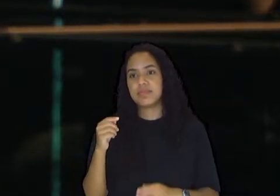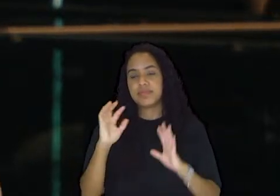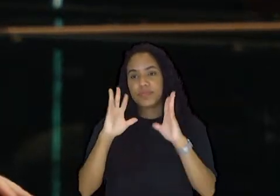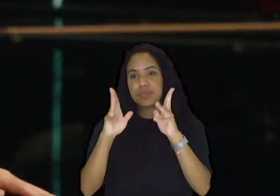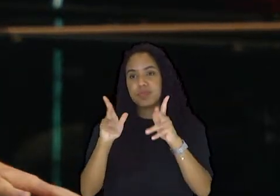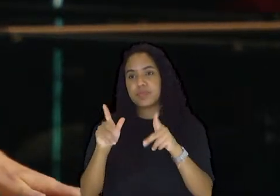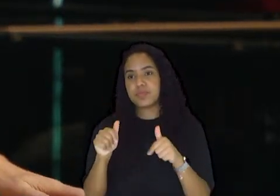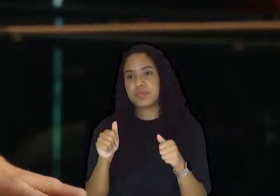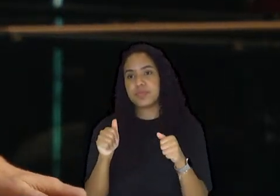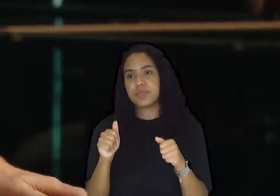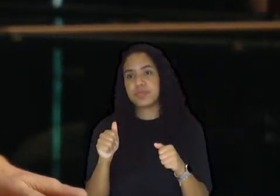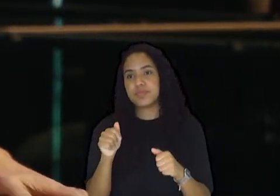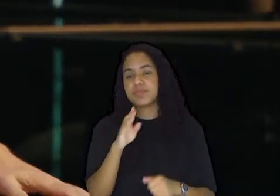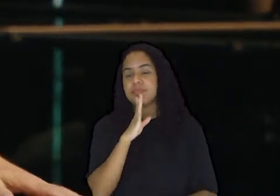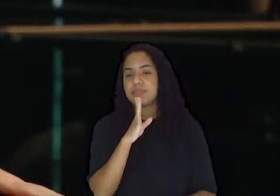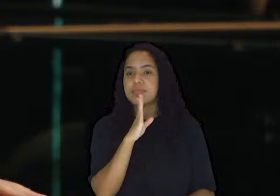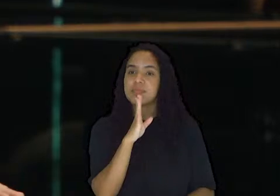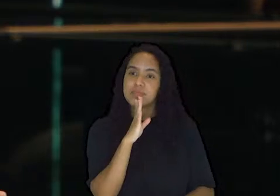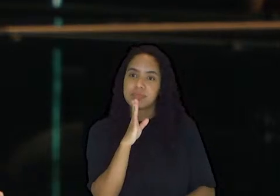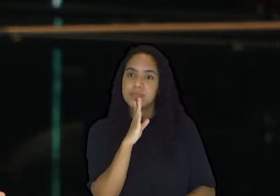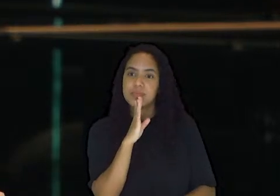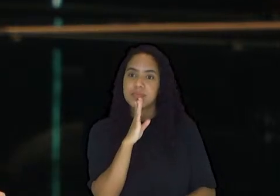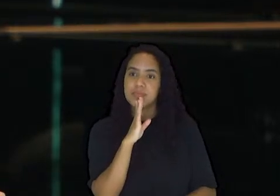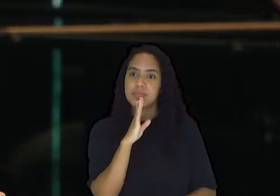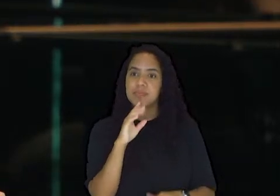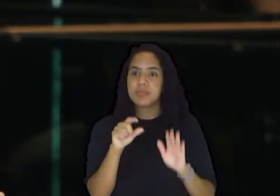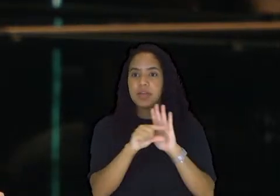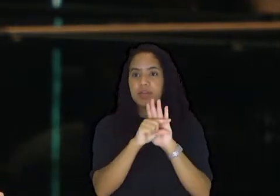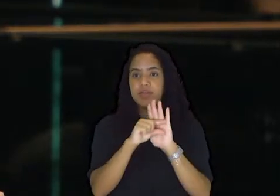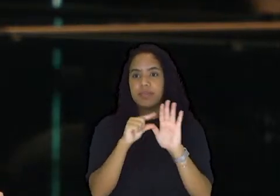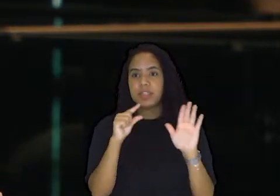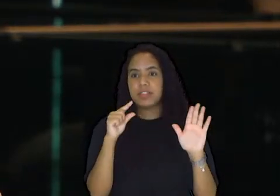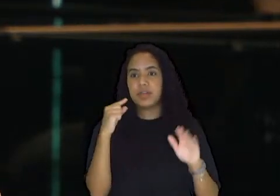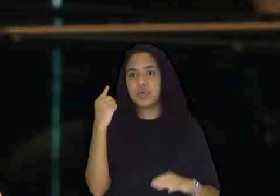que diz o versículo 1 do Salmo 23, gente?